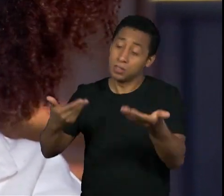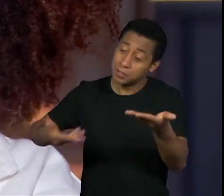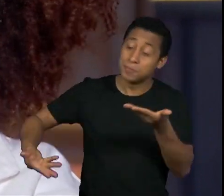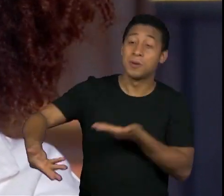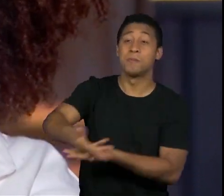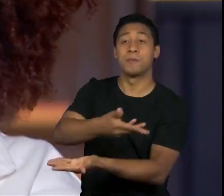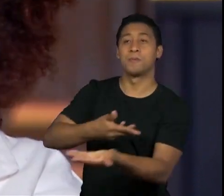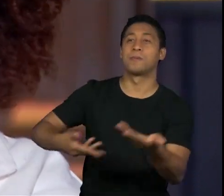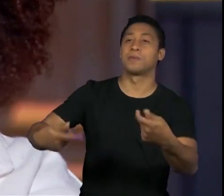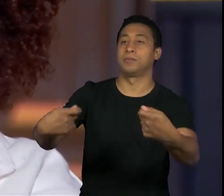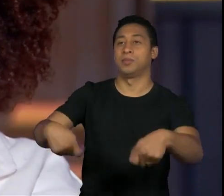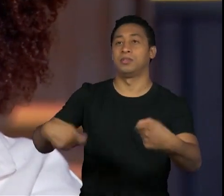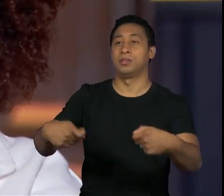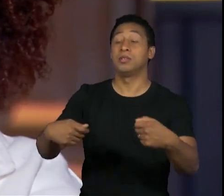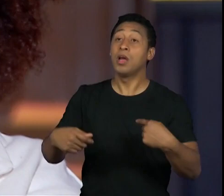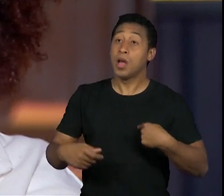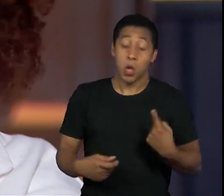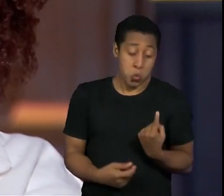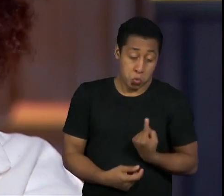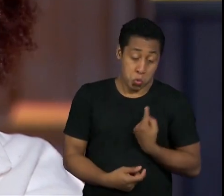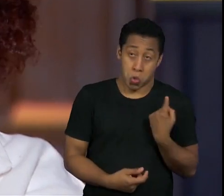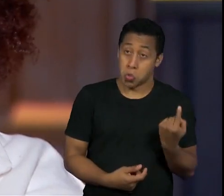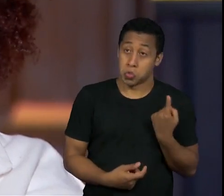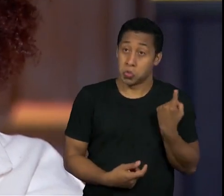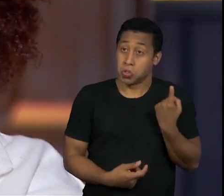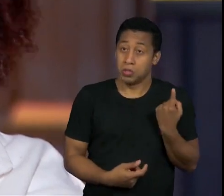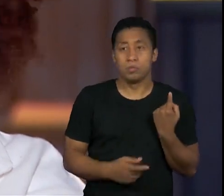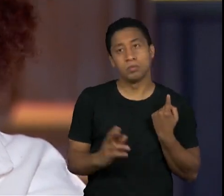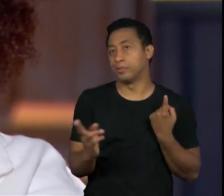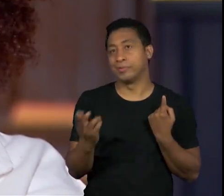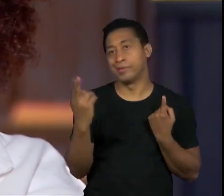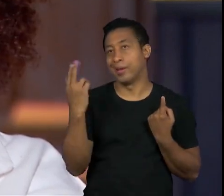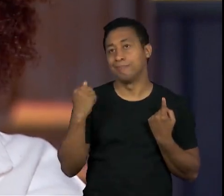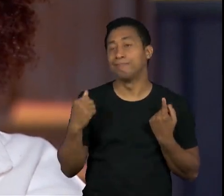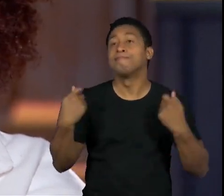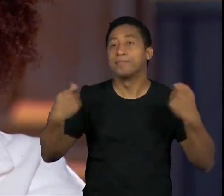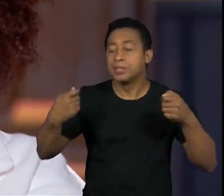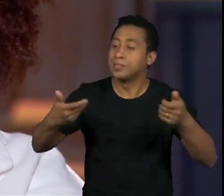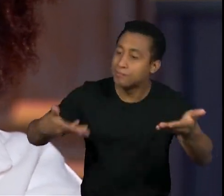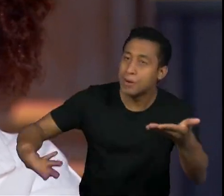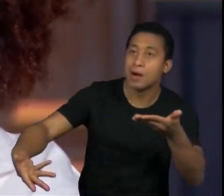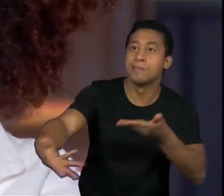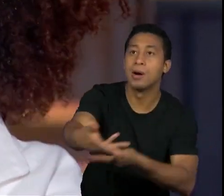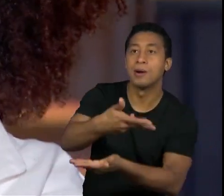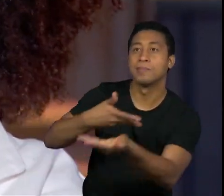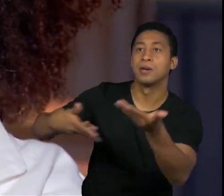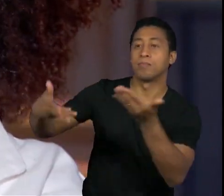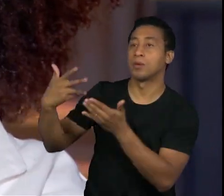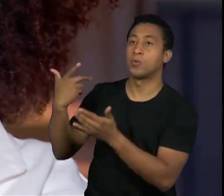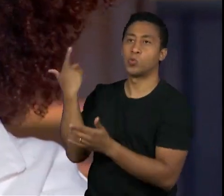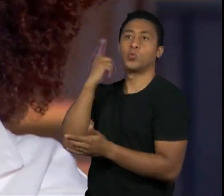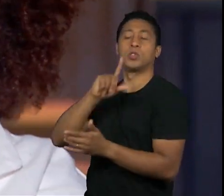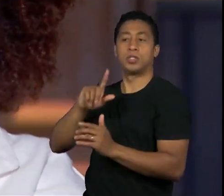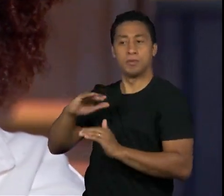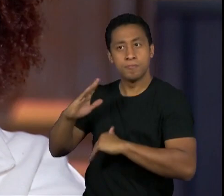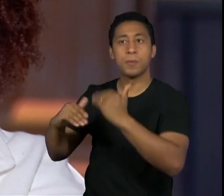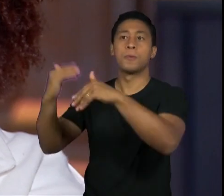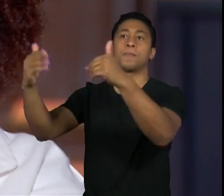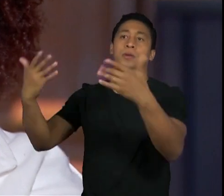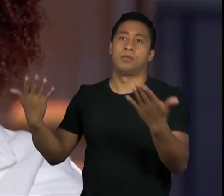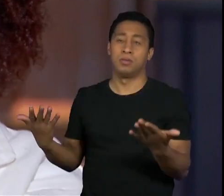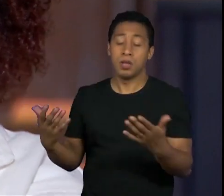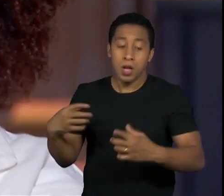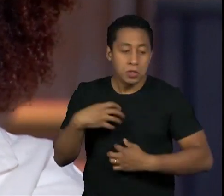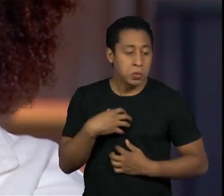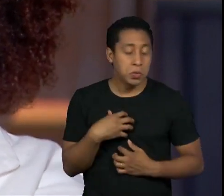compartilhando. Não há vitória individual possível, gente. Não há, sabe? Não há possibilidade de estar